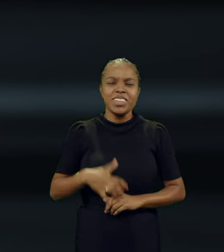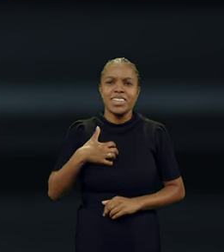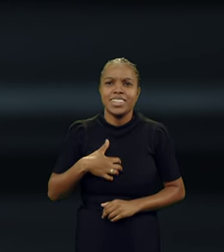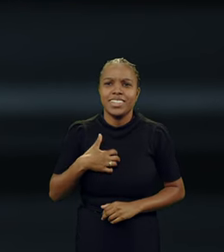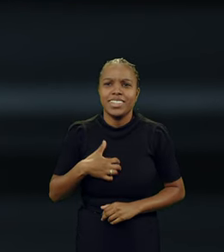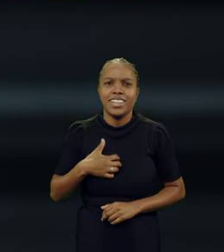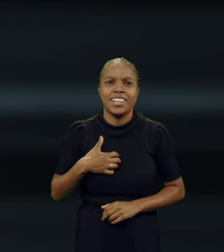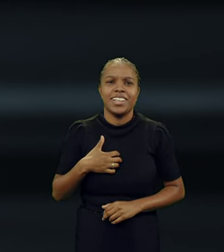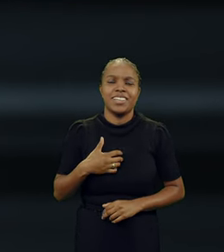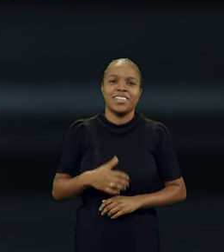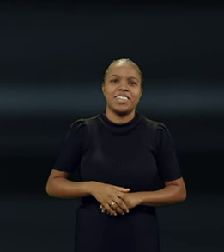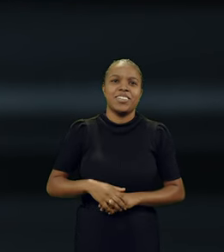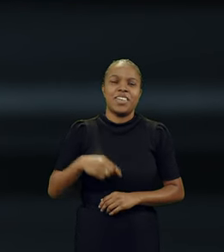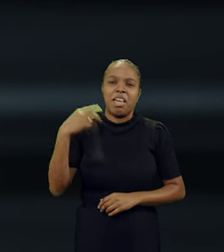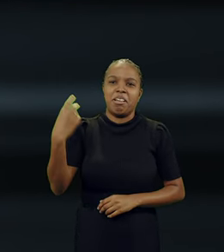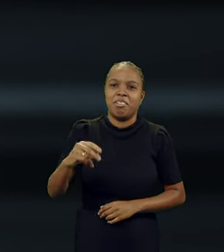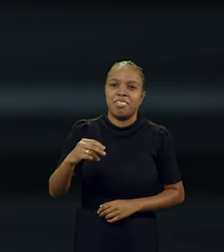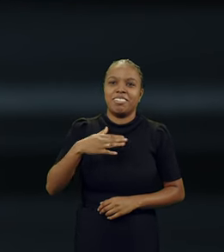Nem dava bola.